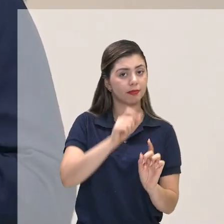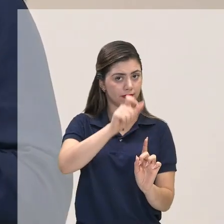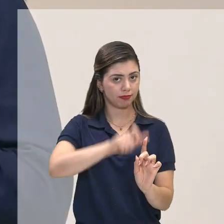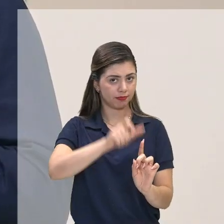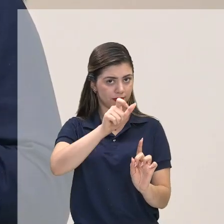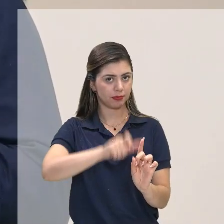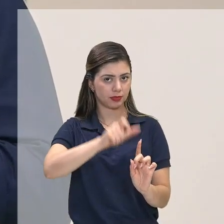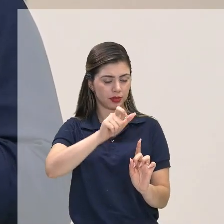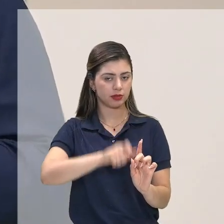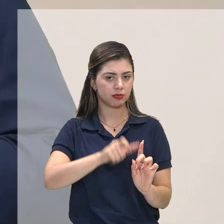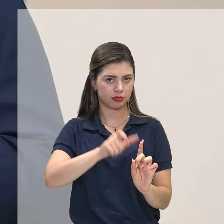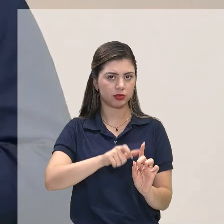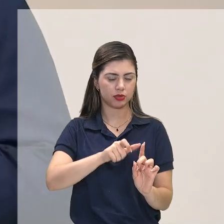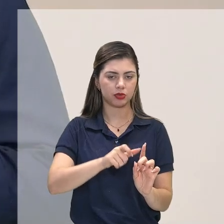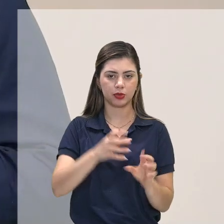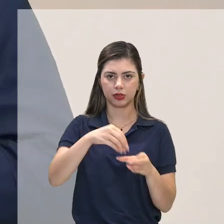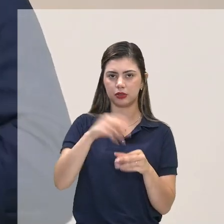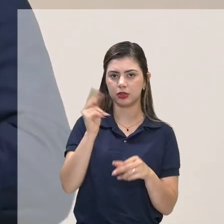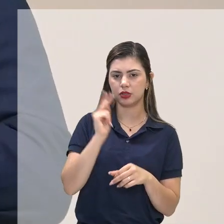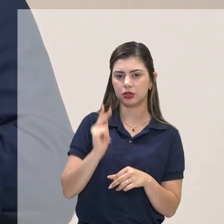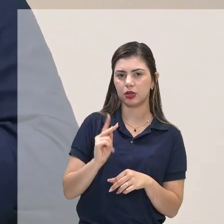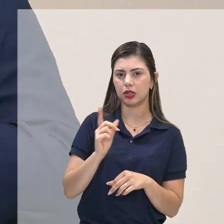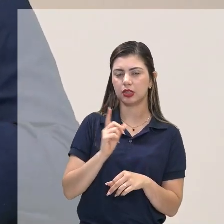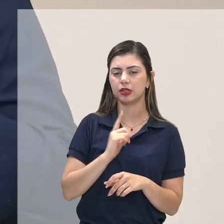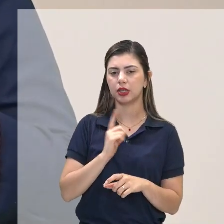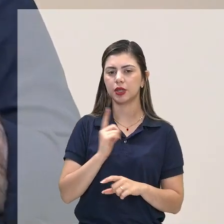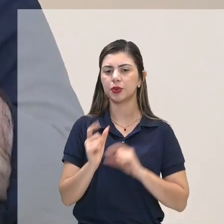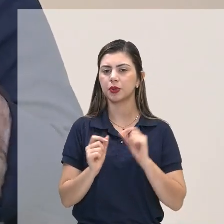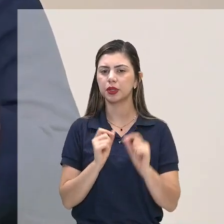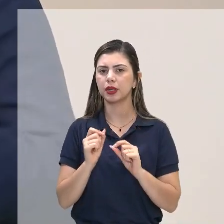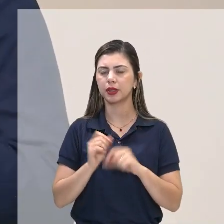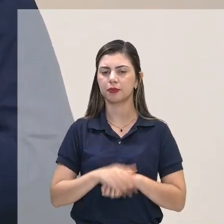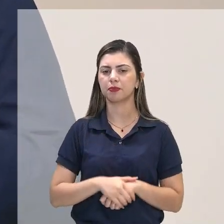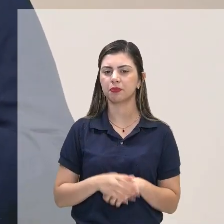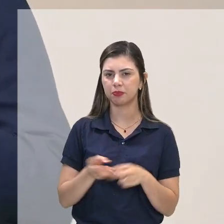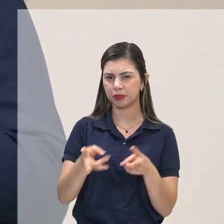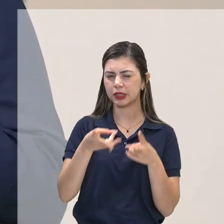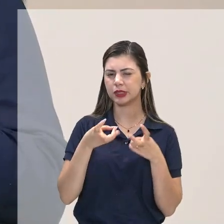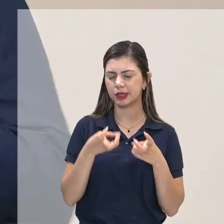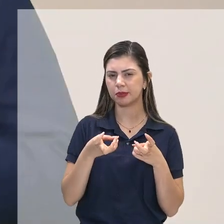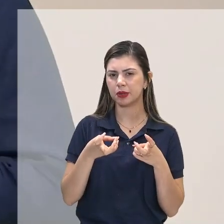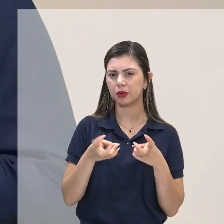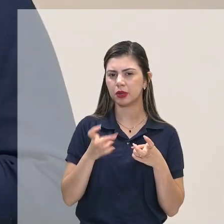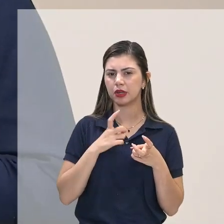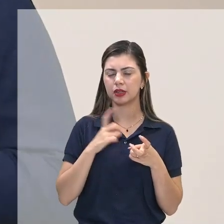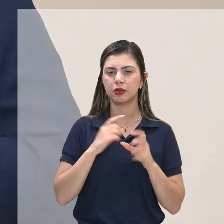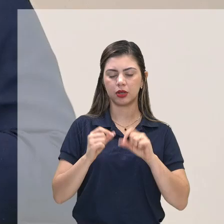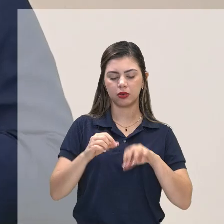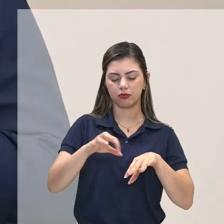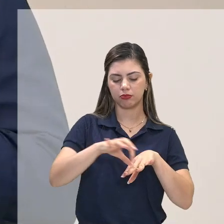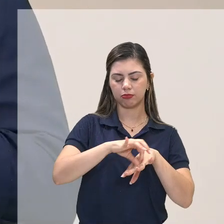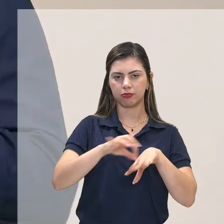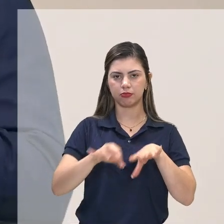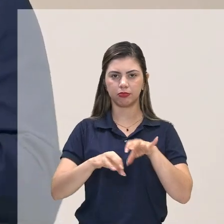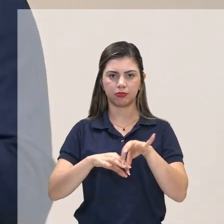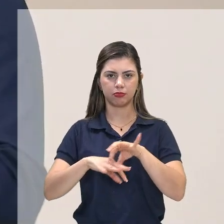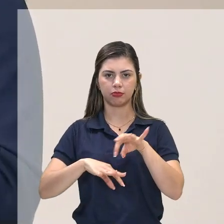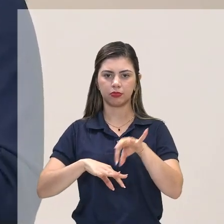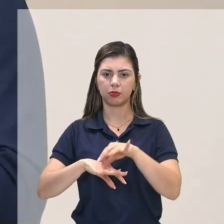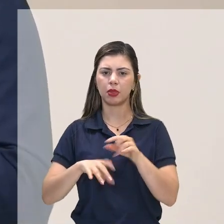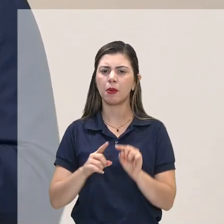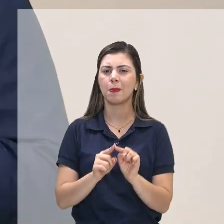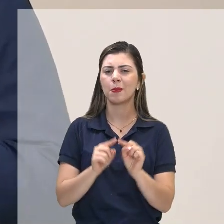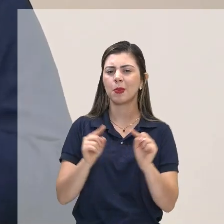personagem ter uma dualidade ali. Ela carregava nas mãos muitos anéis, Sim. mas ao mesmo tempo